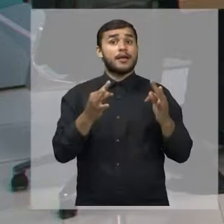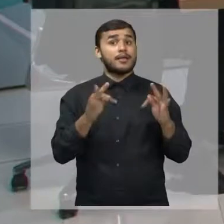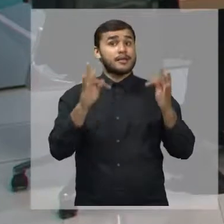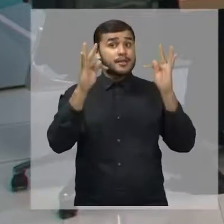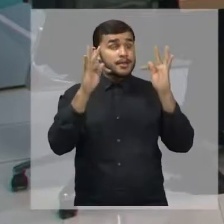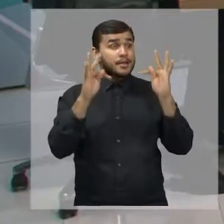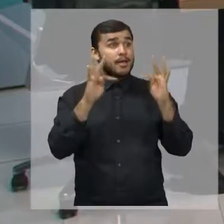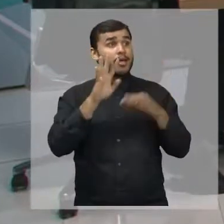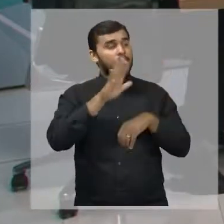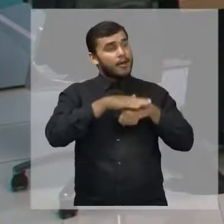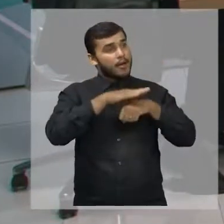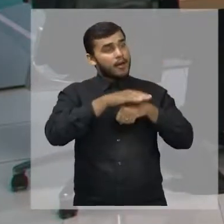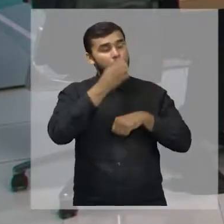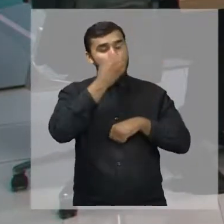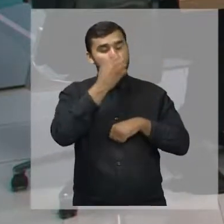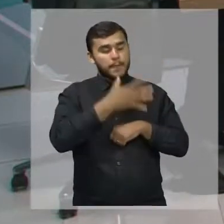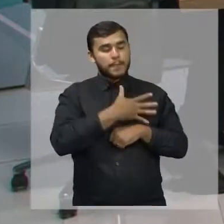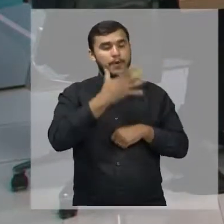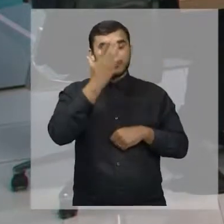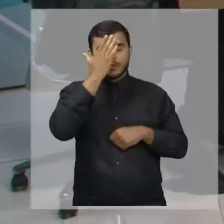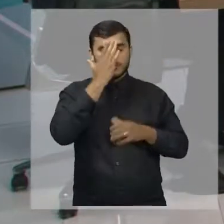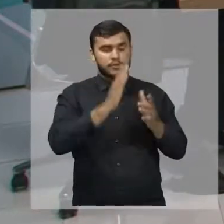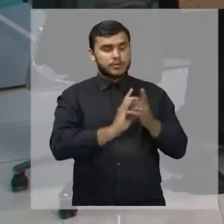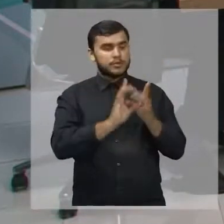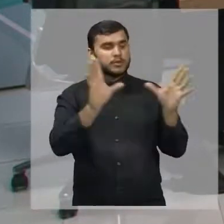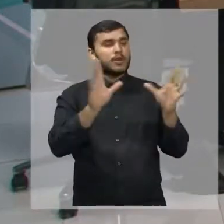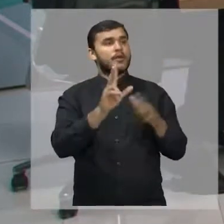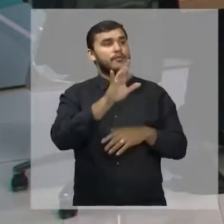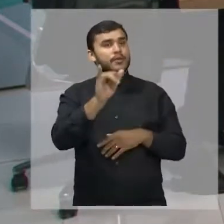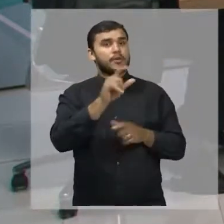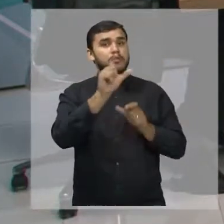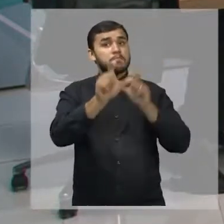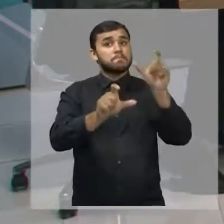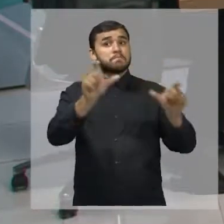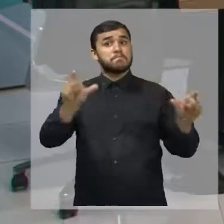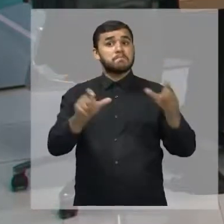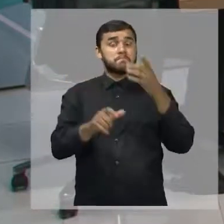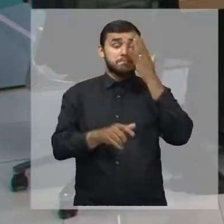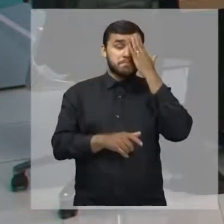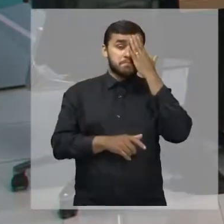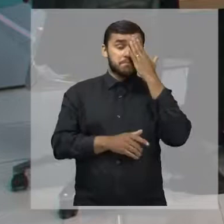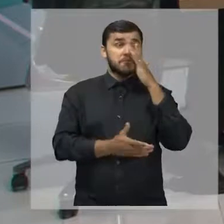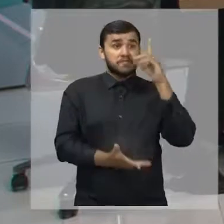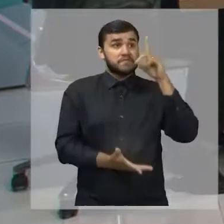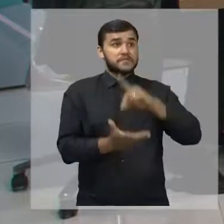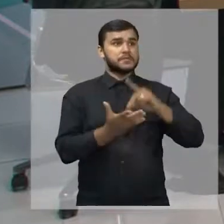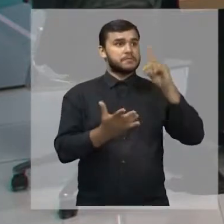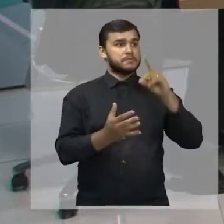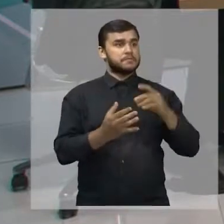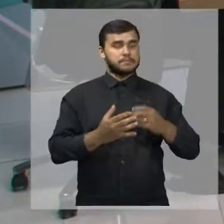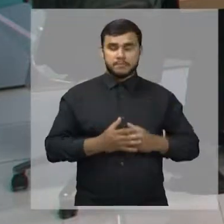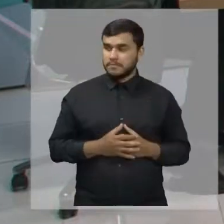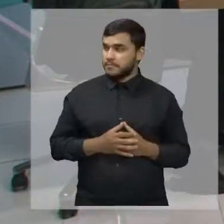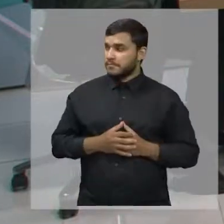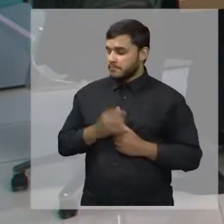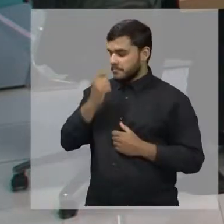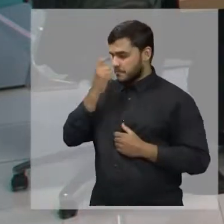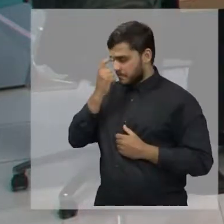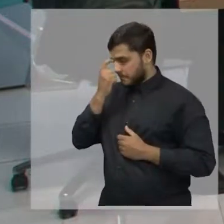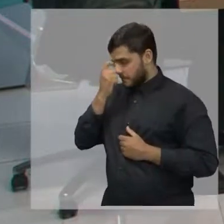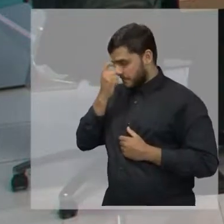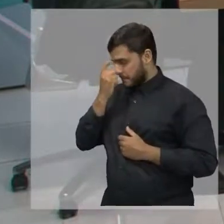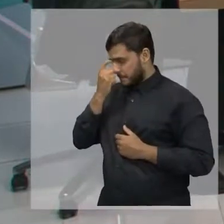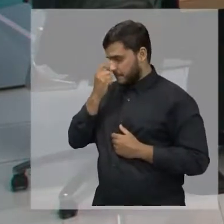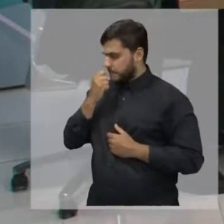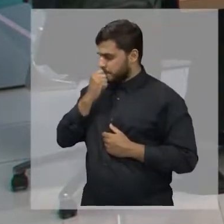mais legitimidade nas decisões daqueles que comandam a governança. Eu tenho pensado, eu trouxe essa discussão para a gente